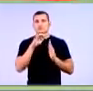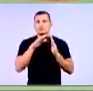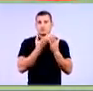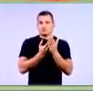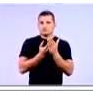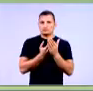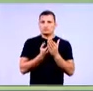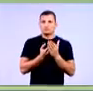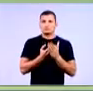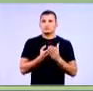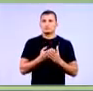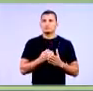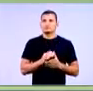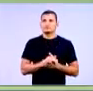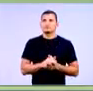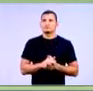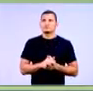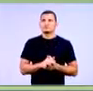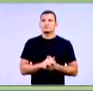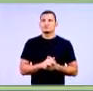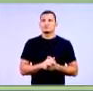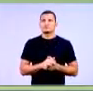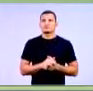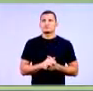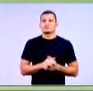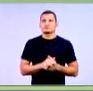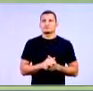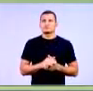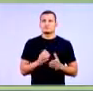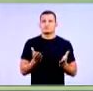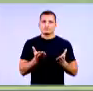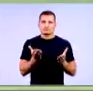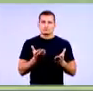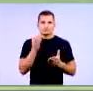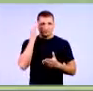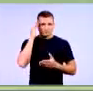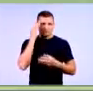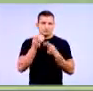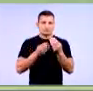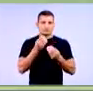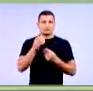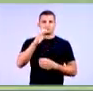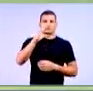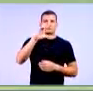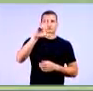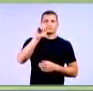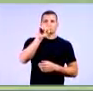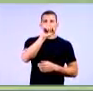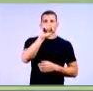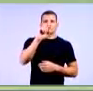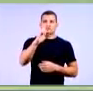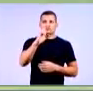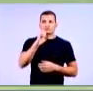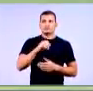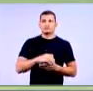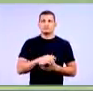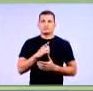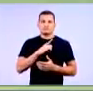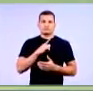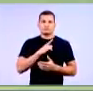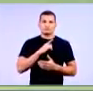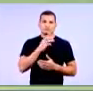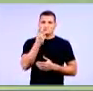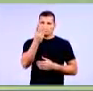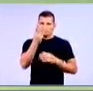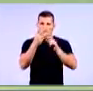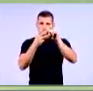caso. Seguindo aqui o entendimento, só para a gente fechar a ideia da simbologia da classe, a classe ela é dividida em 3 partes.